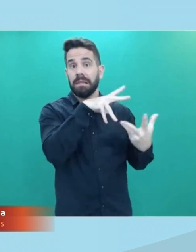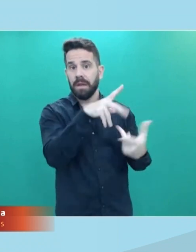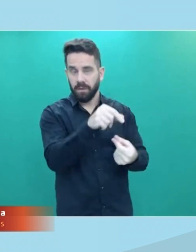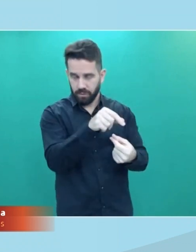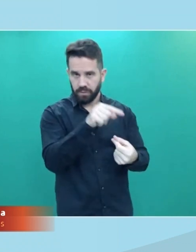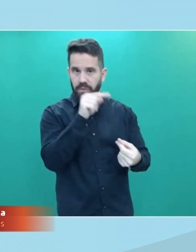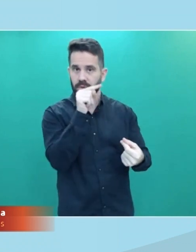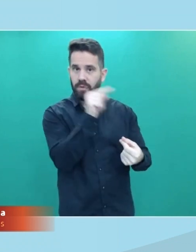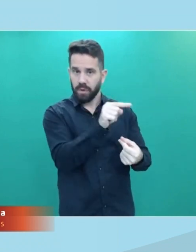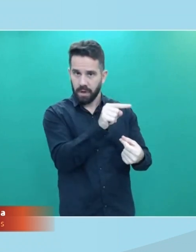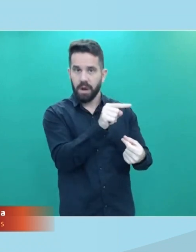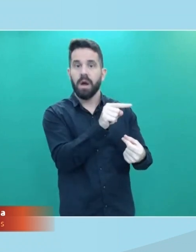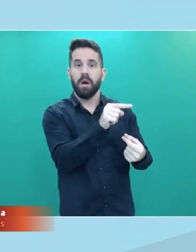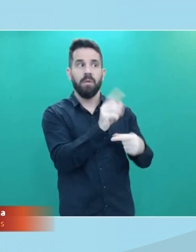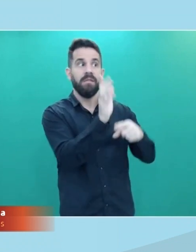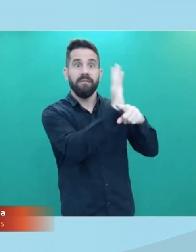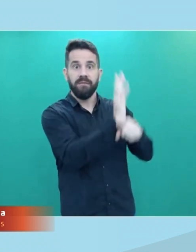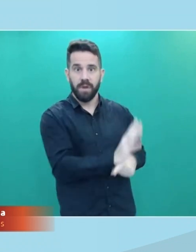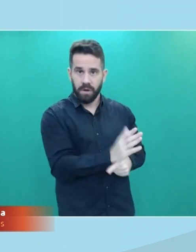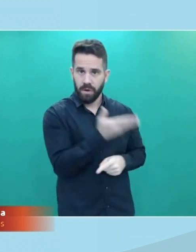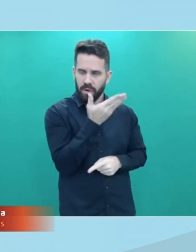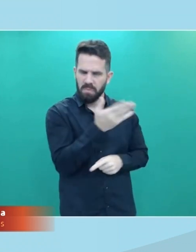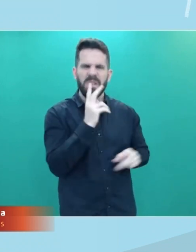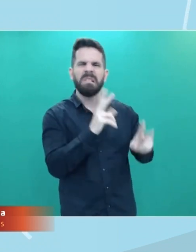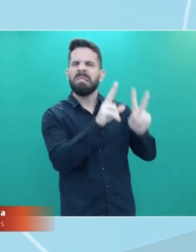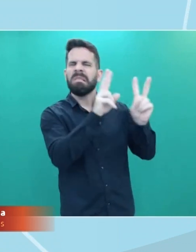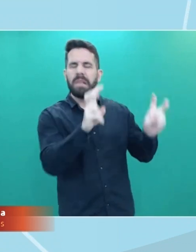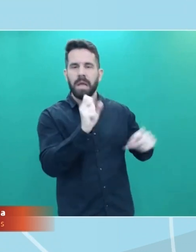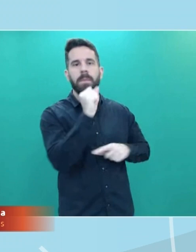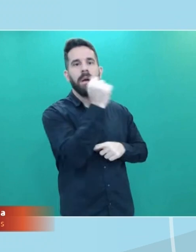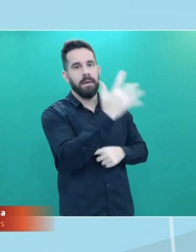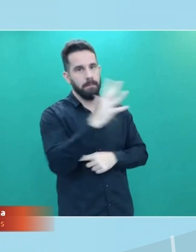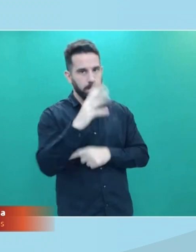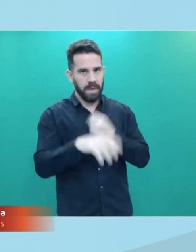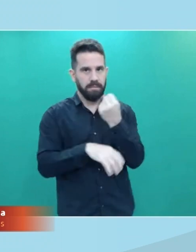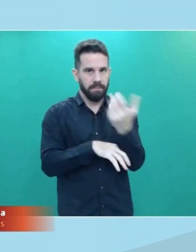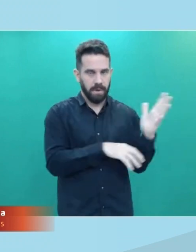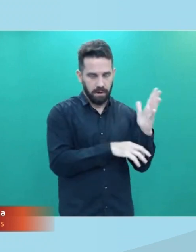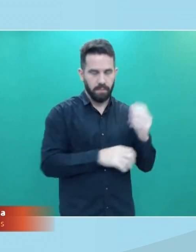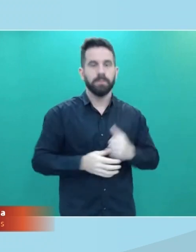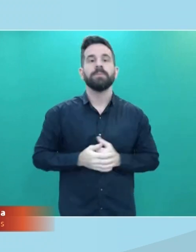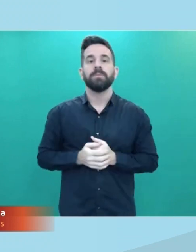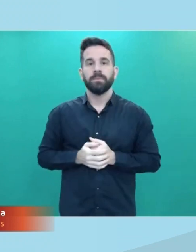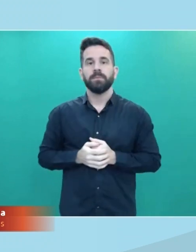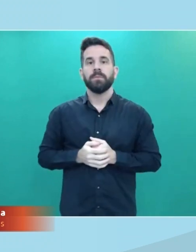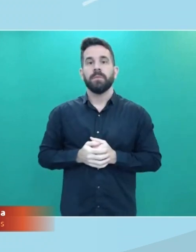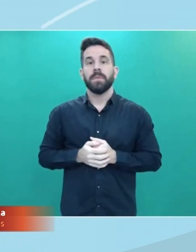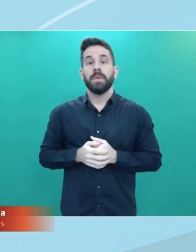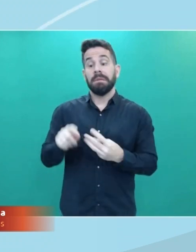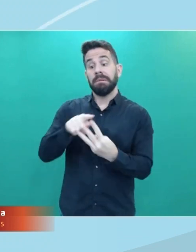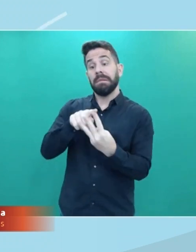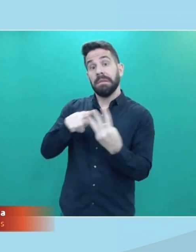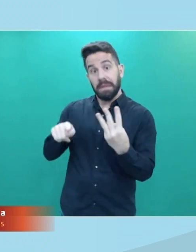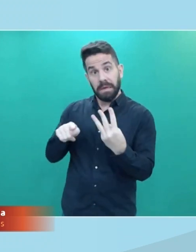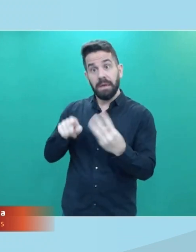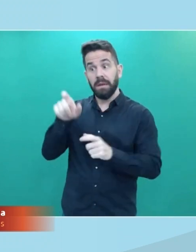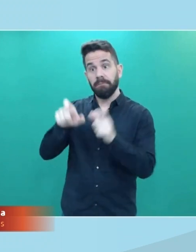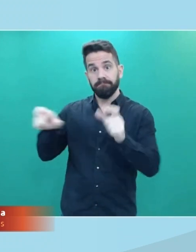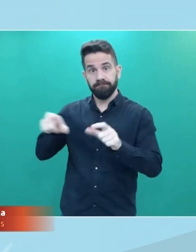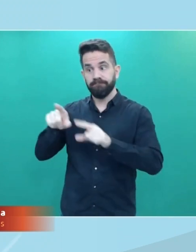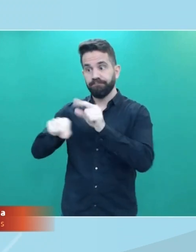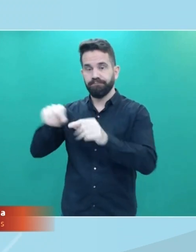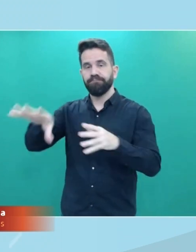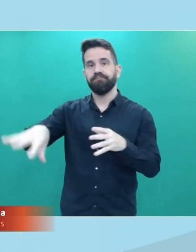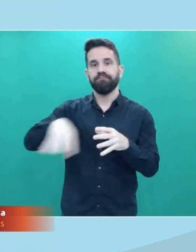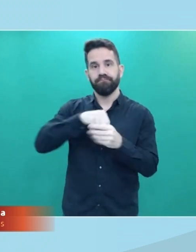Washington Novaes de filmes de temática ambiental e também 3 membros que vão integrar outras 2